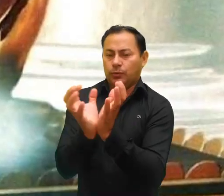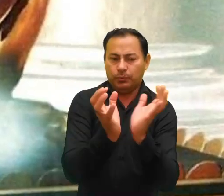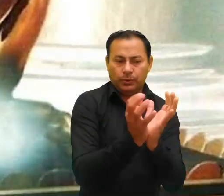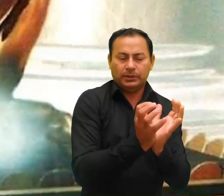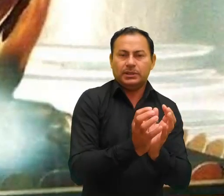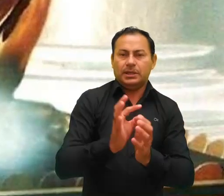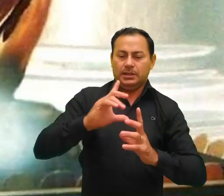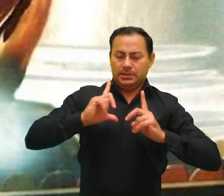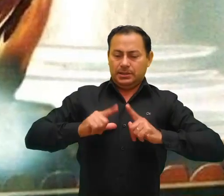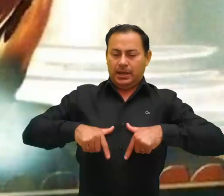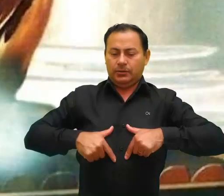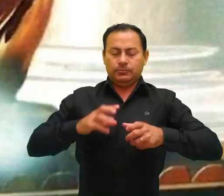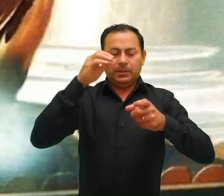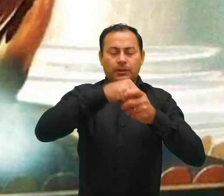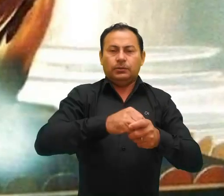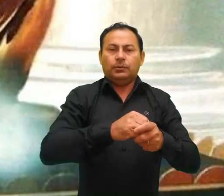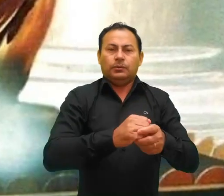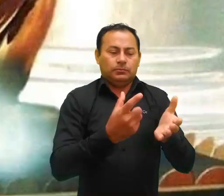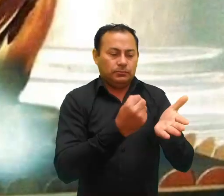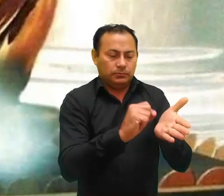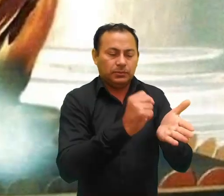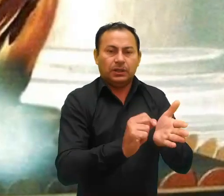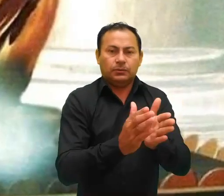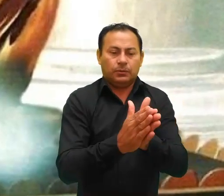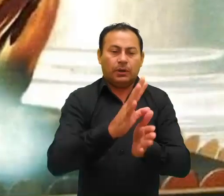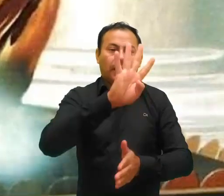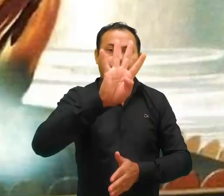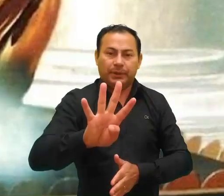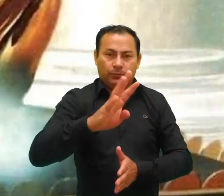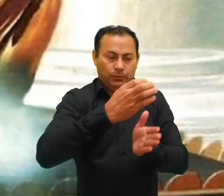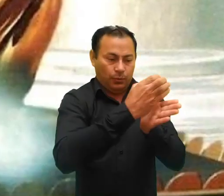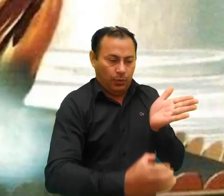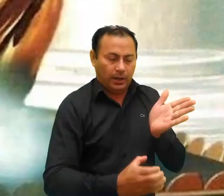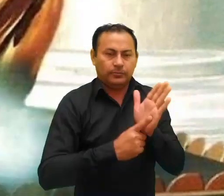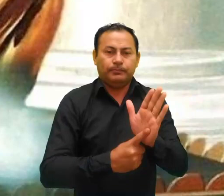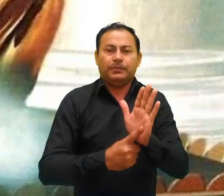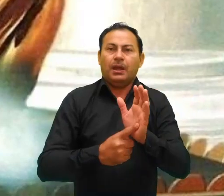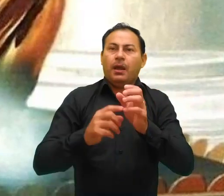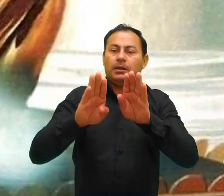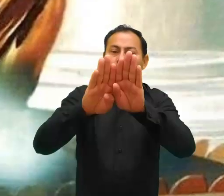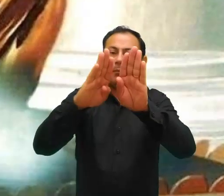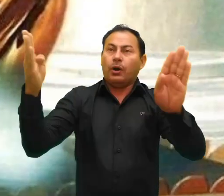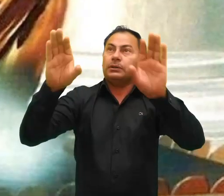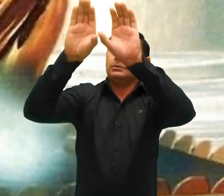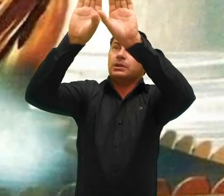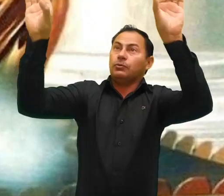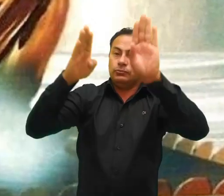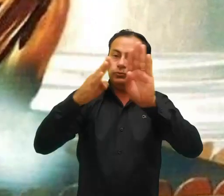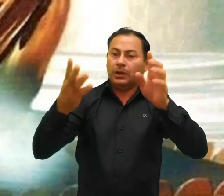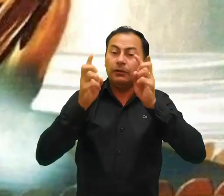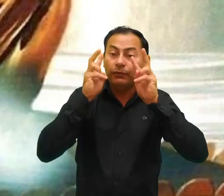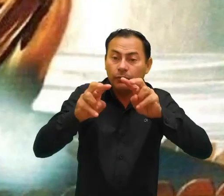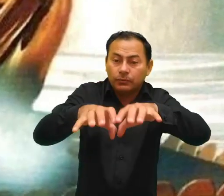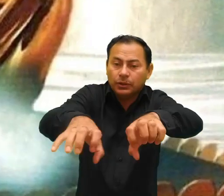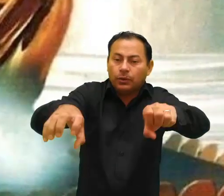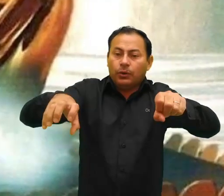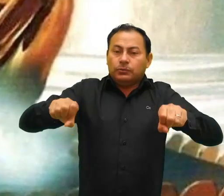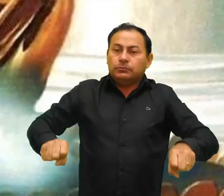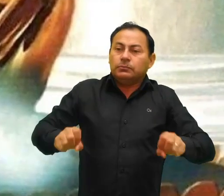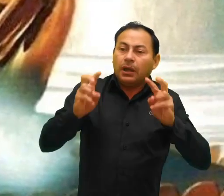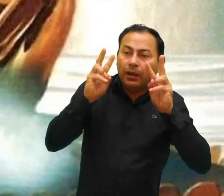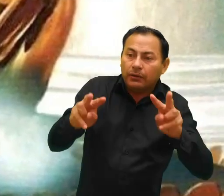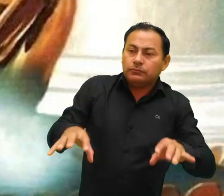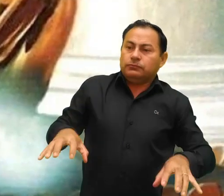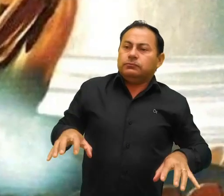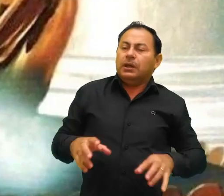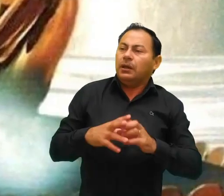Essa ilustração está registrada no capítulo 4 do Apocalipse. Quando a porta do céu se abriu, foi visto um trono, e sobre ele alguém